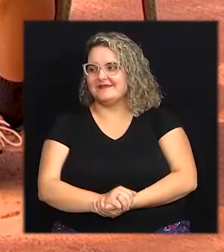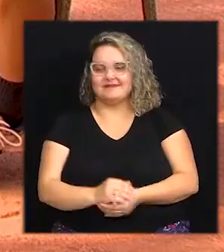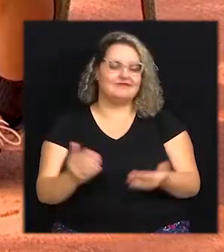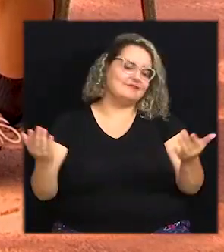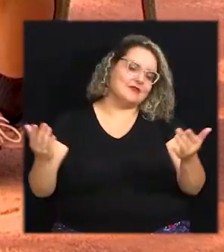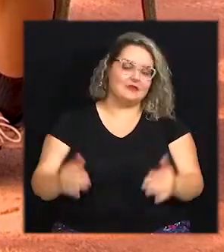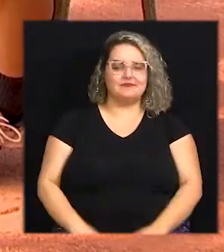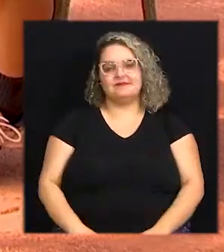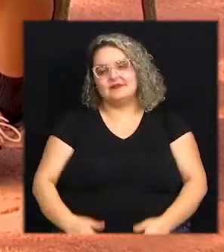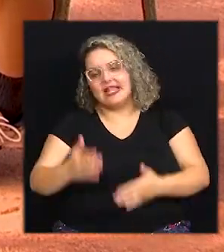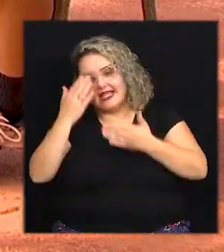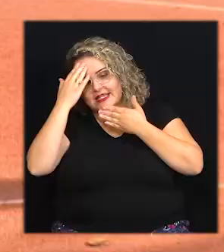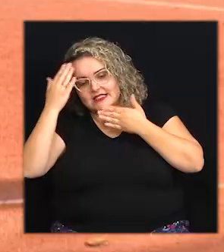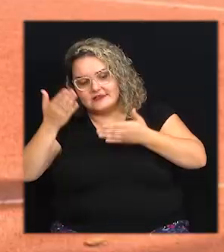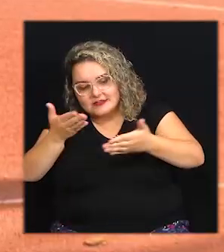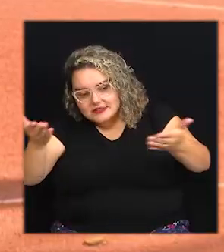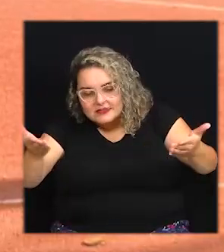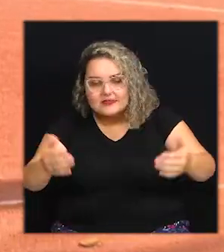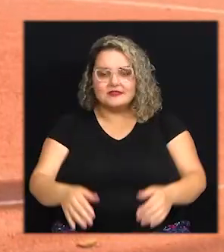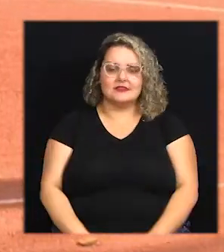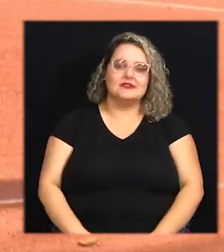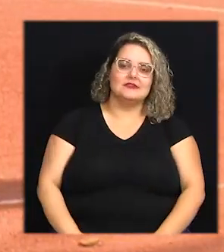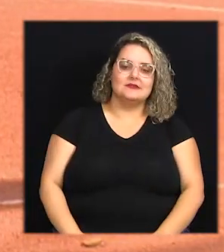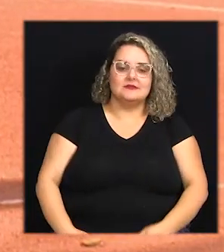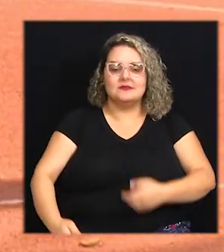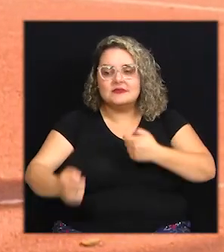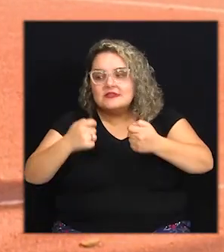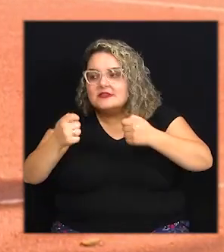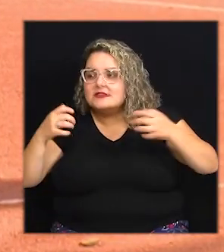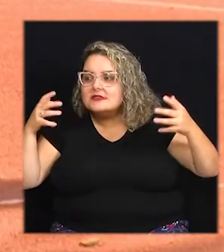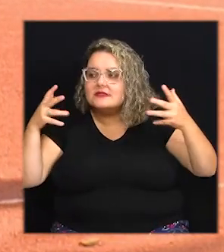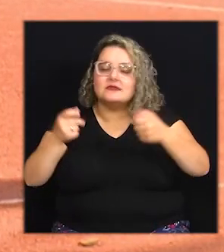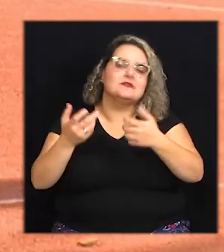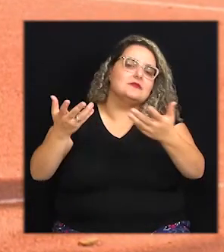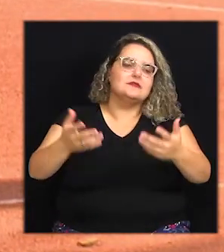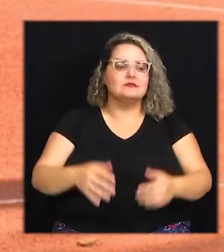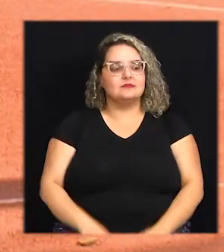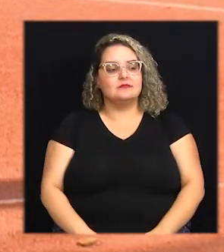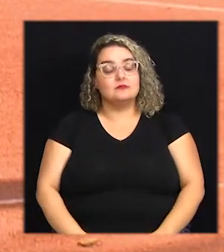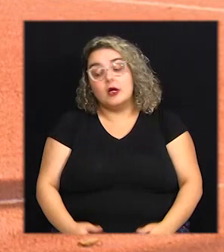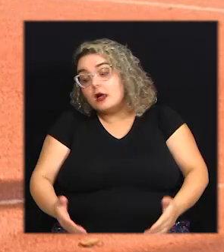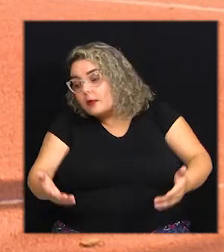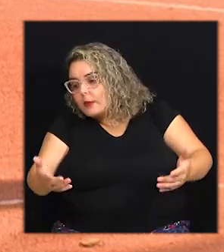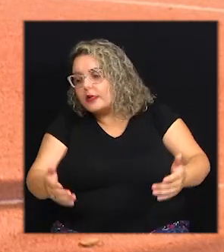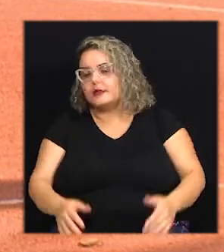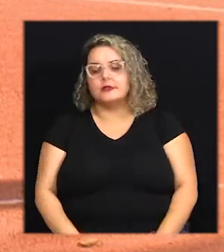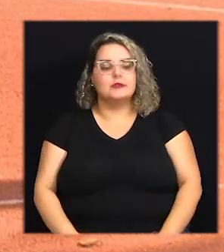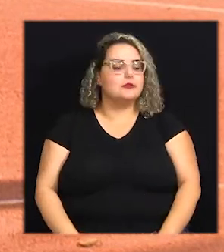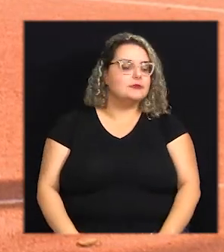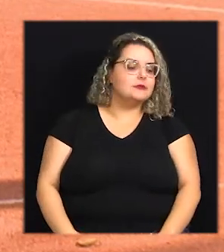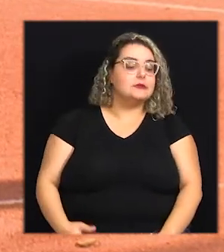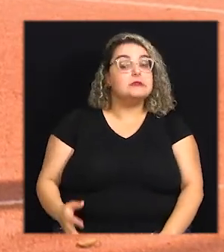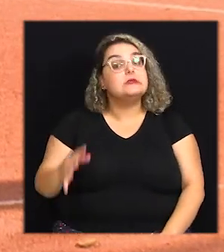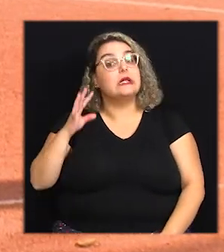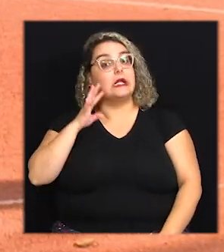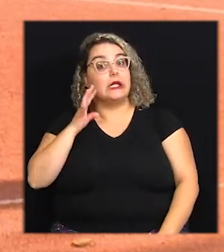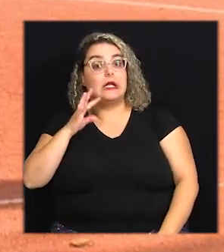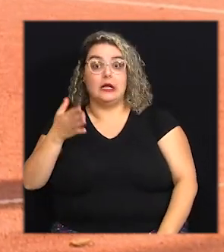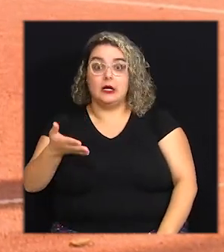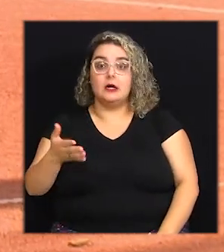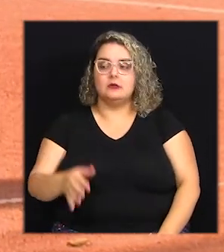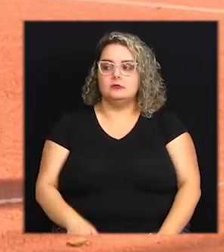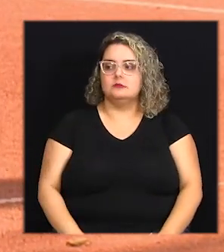primeiro agradecer vocês aí pela entrevista e tudo. E, cara, esse ano tem sido bem legal, porque é